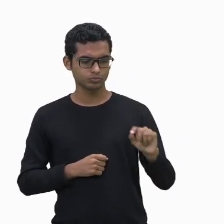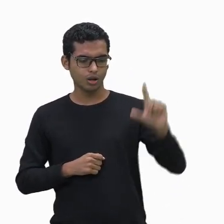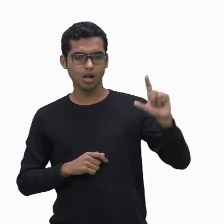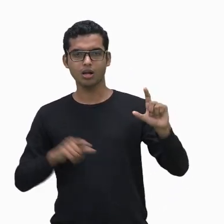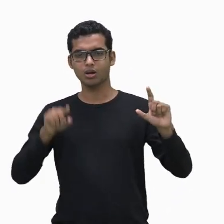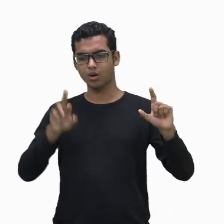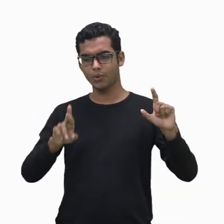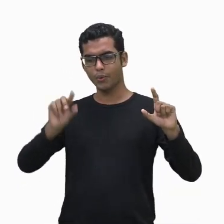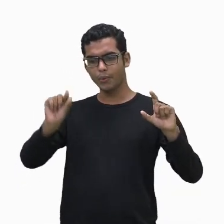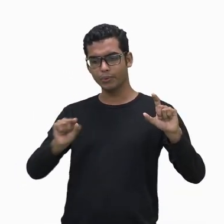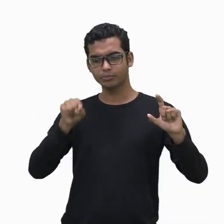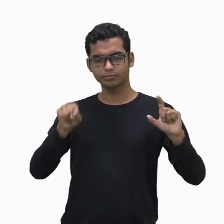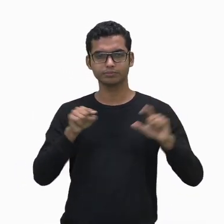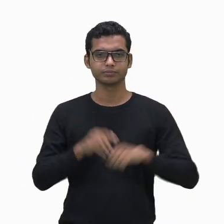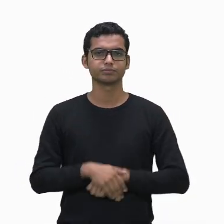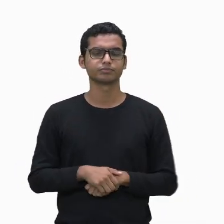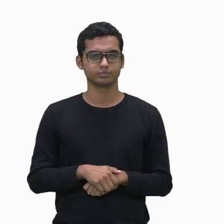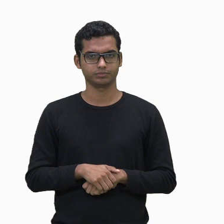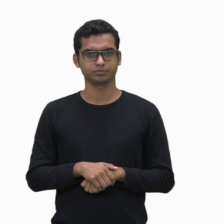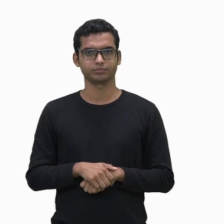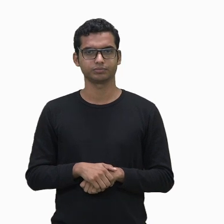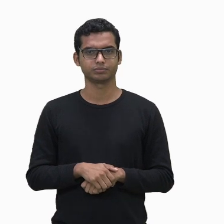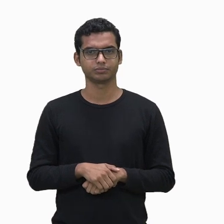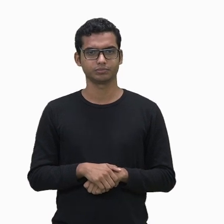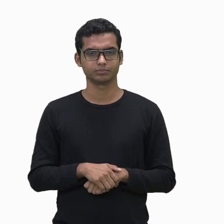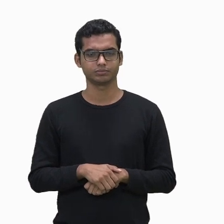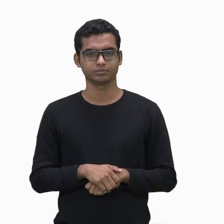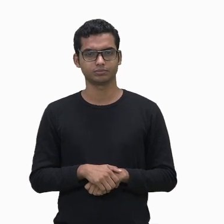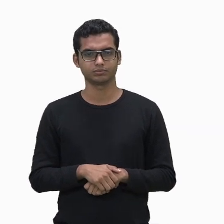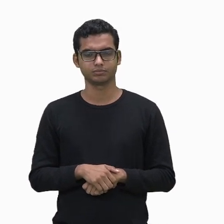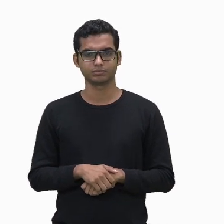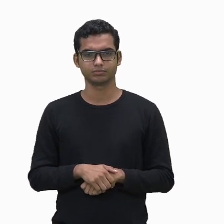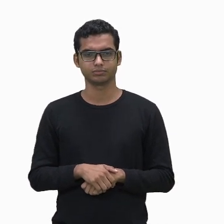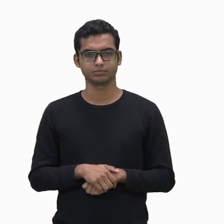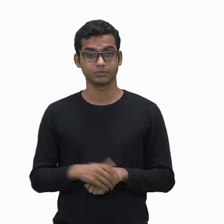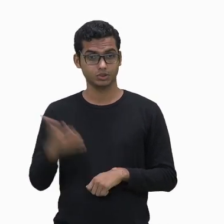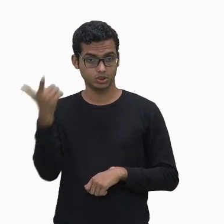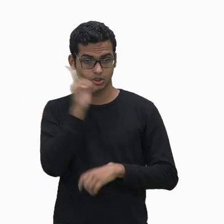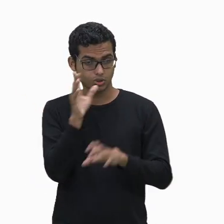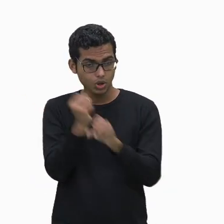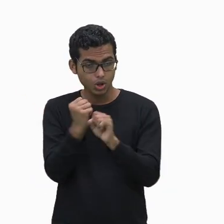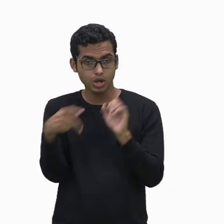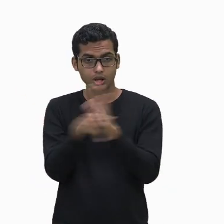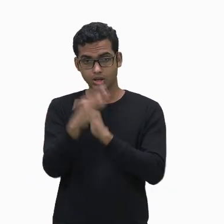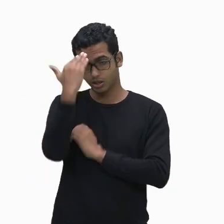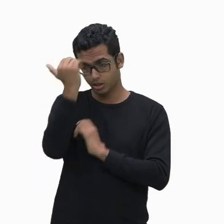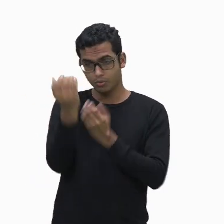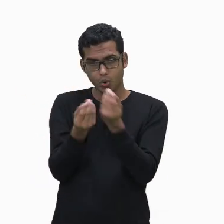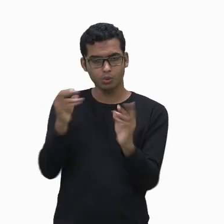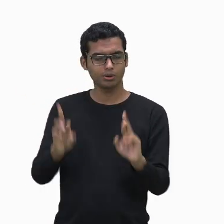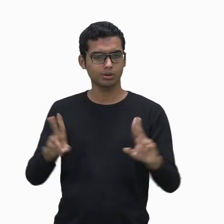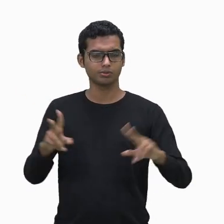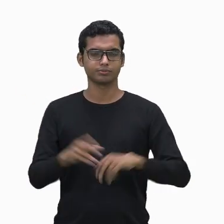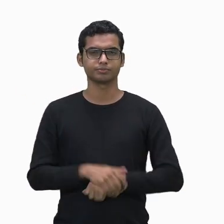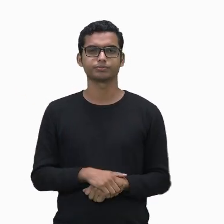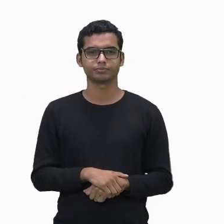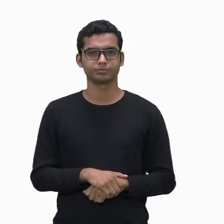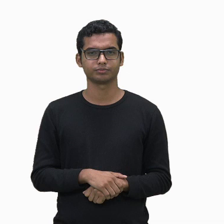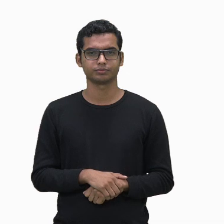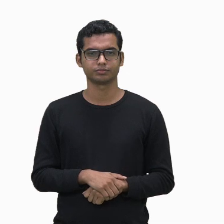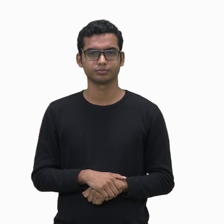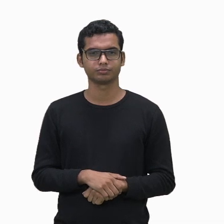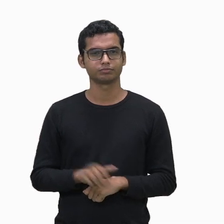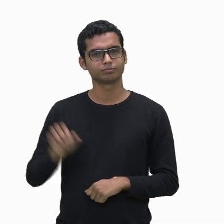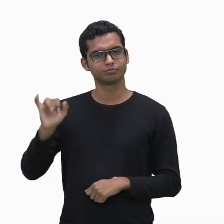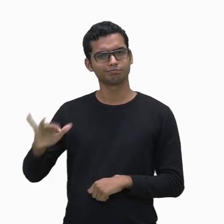de Rzinho, R minúsculo, tá bom? Para fazer essa diferenciação, tá? Então, pela